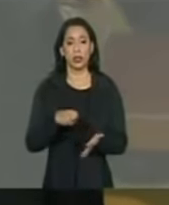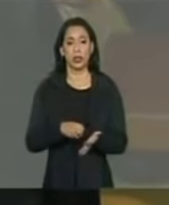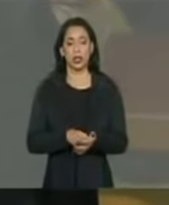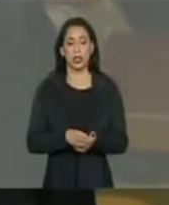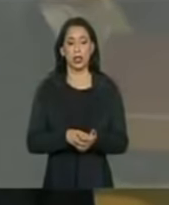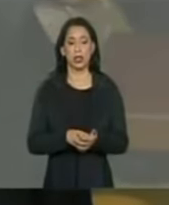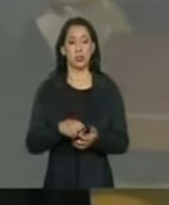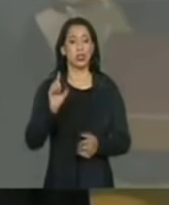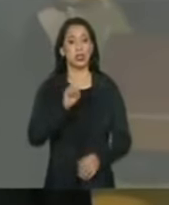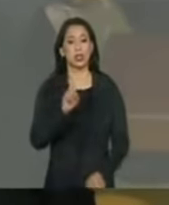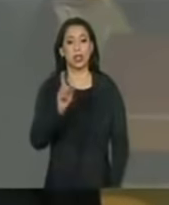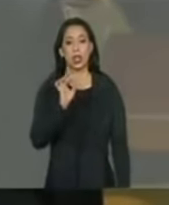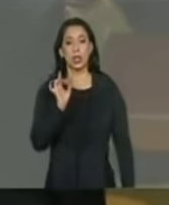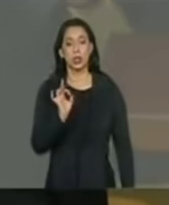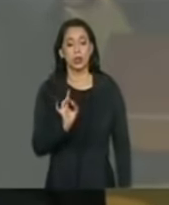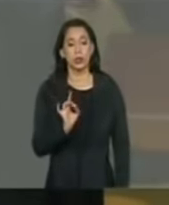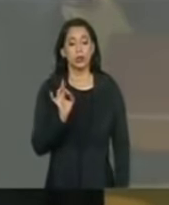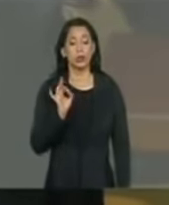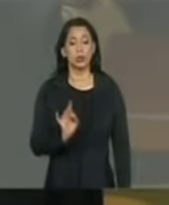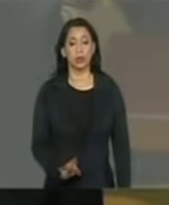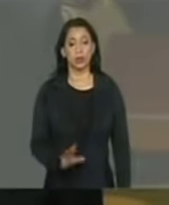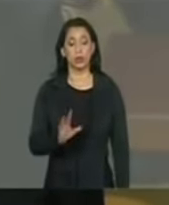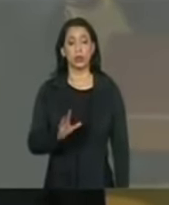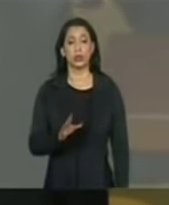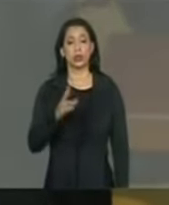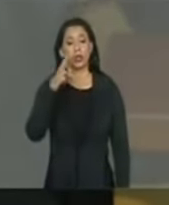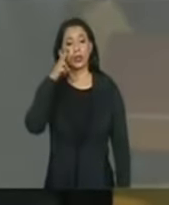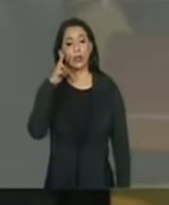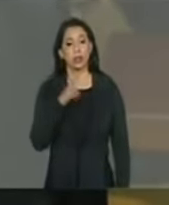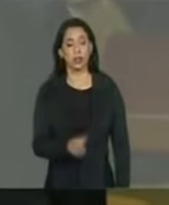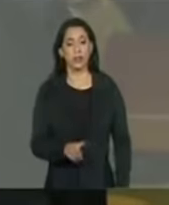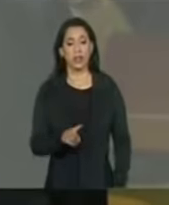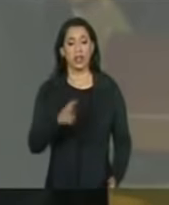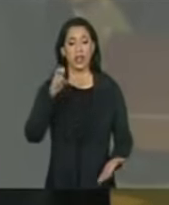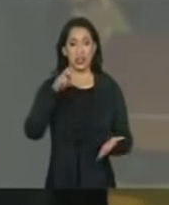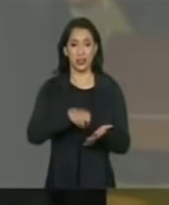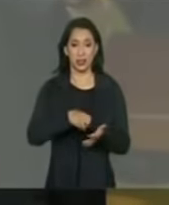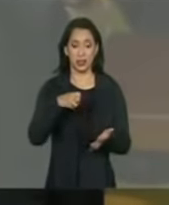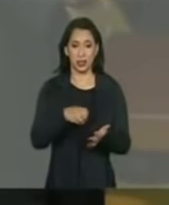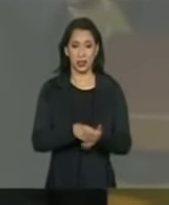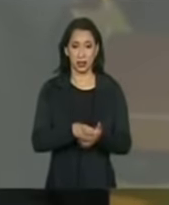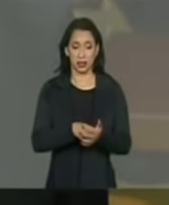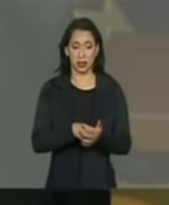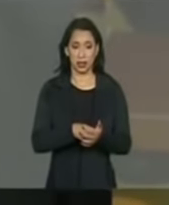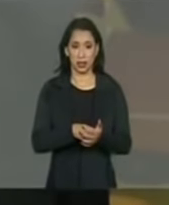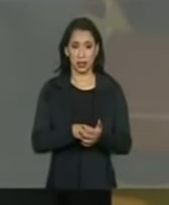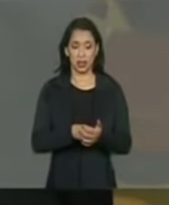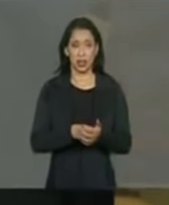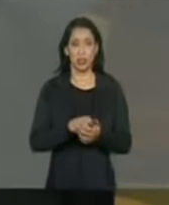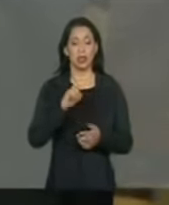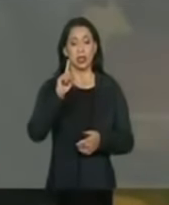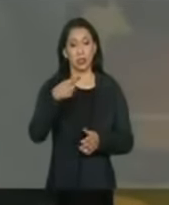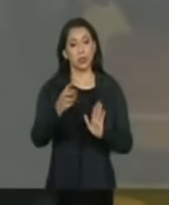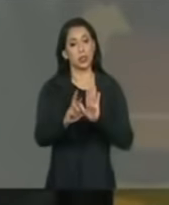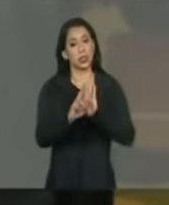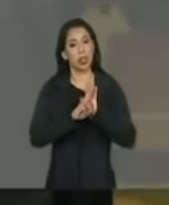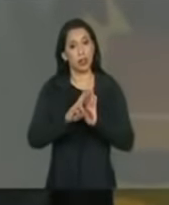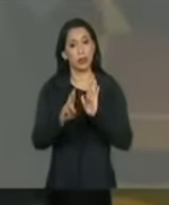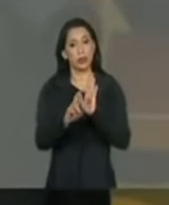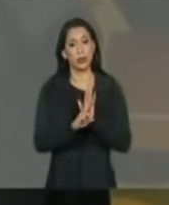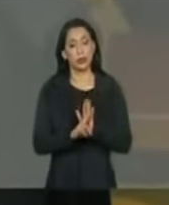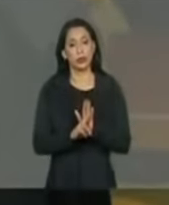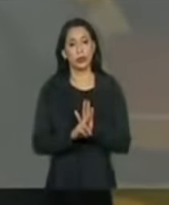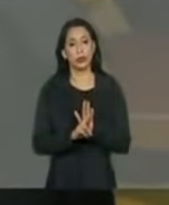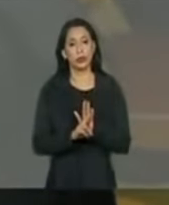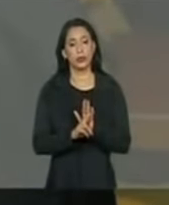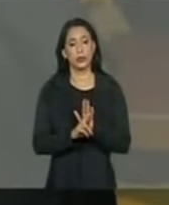bastando para tanto a mera população de uma sentença condenatória ainda recorrível e disse